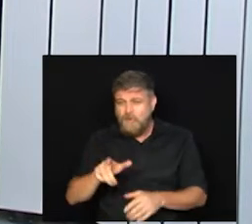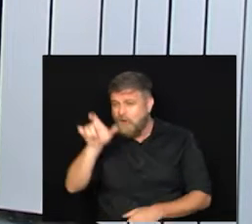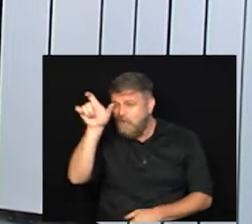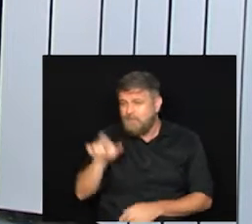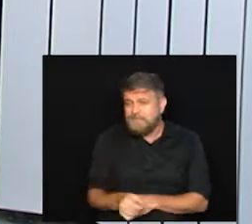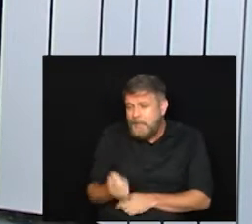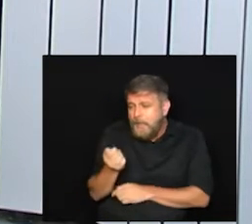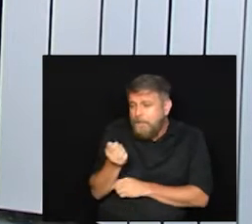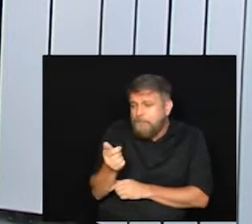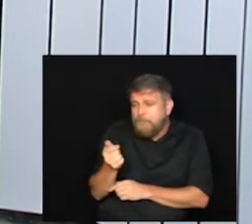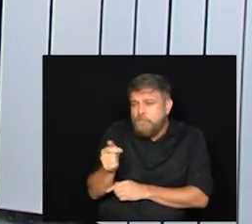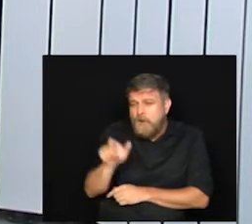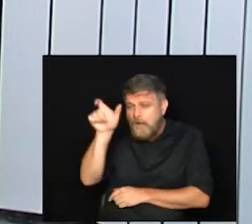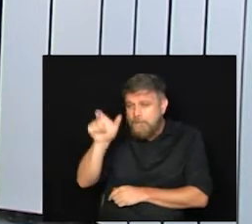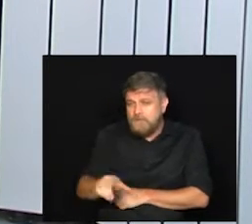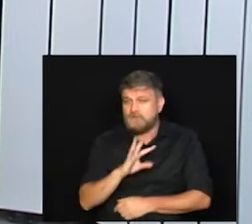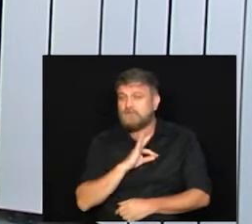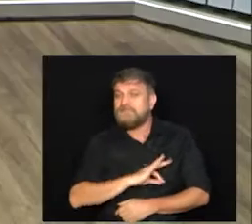dos poucos?